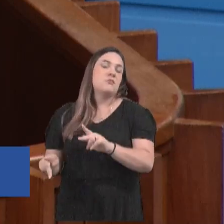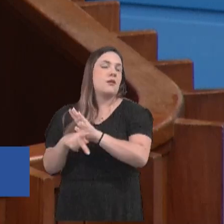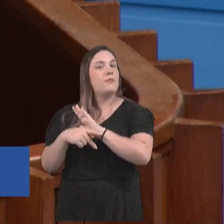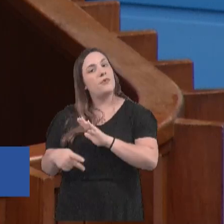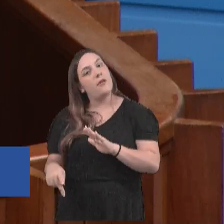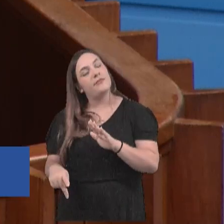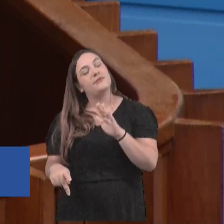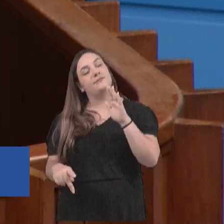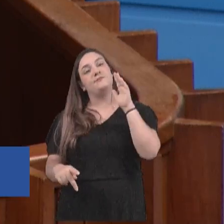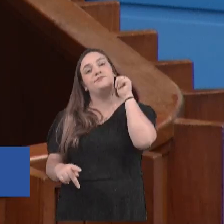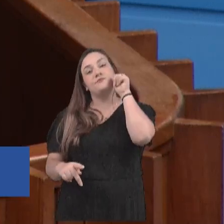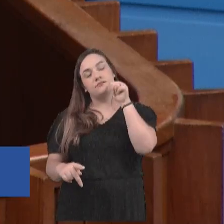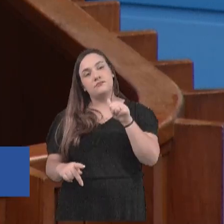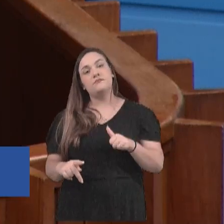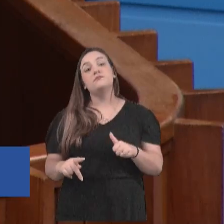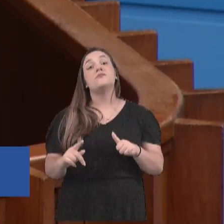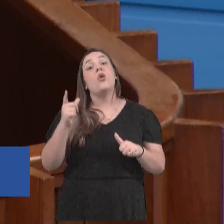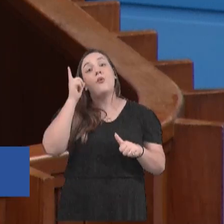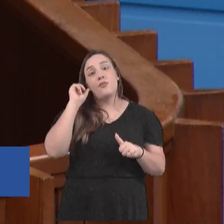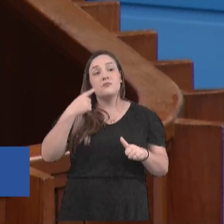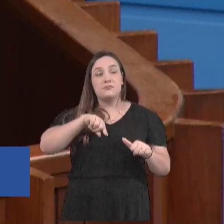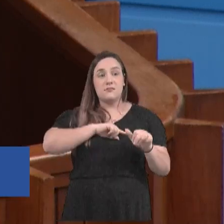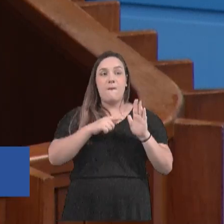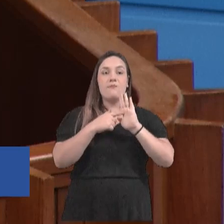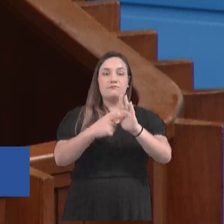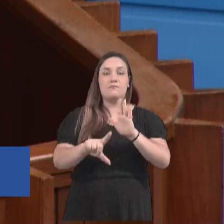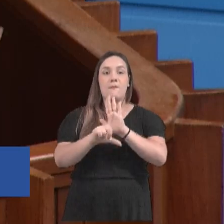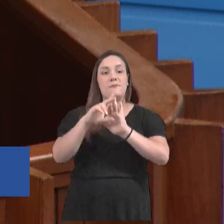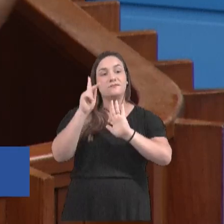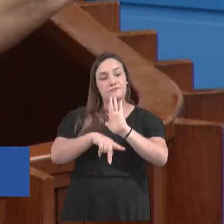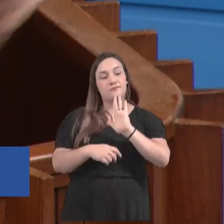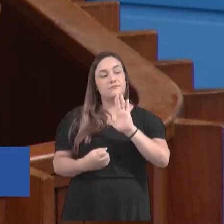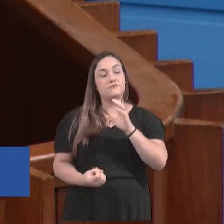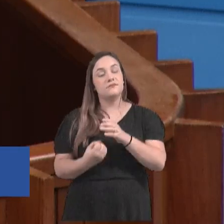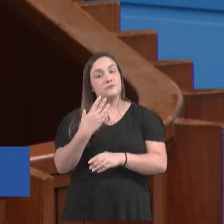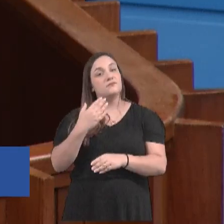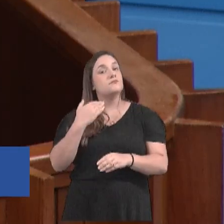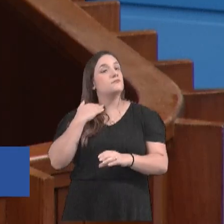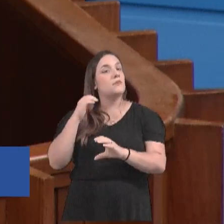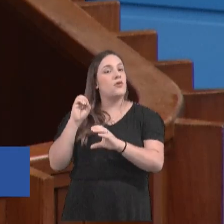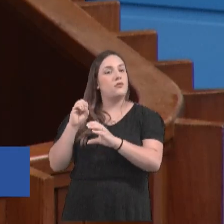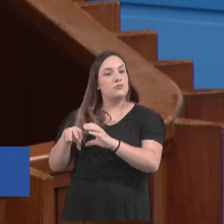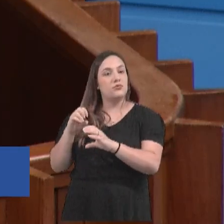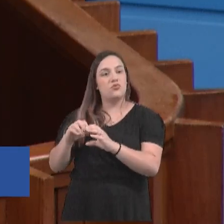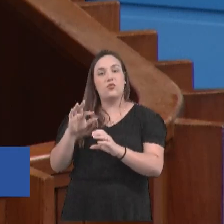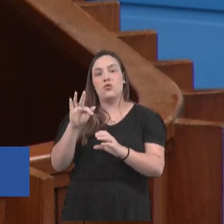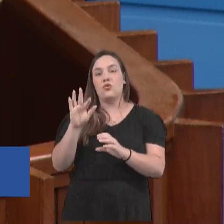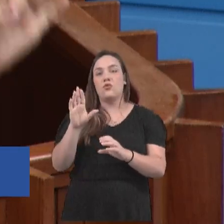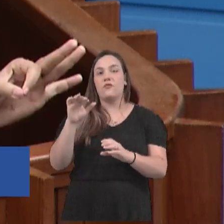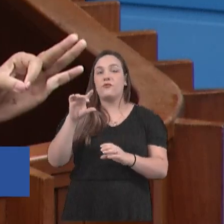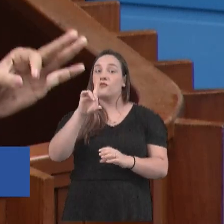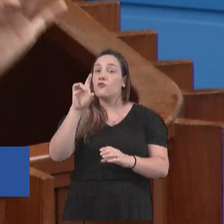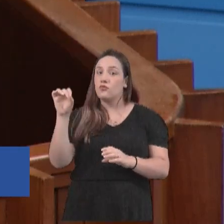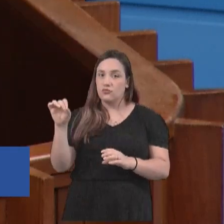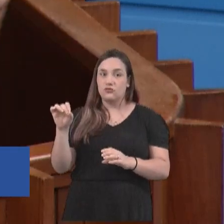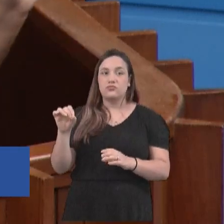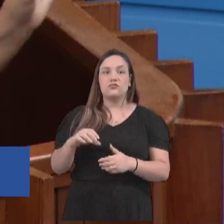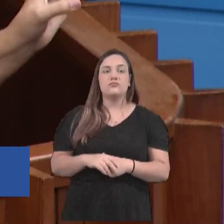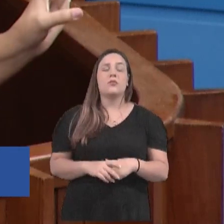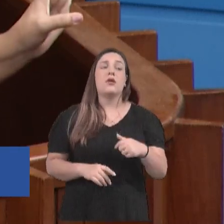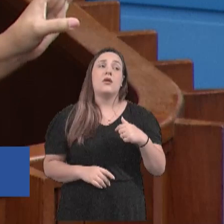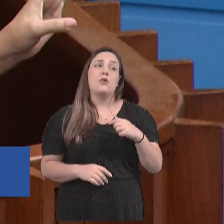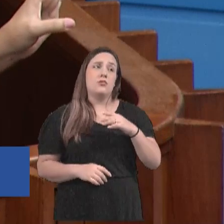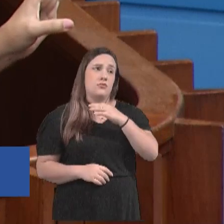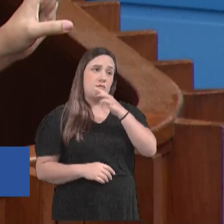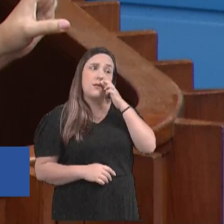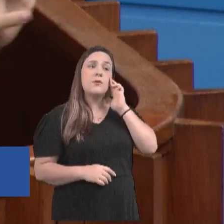apresentamos, inclusive, esse projeto de lei no intuito de criar um fundo e apresentamos para o governador na oportunidade, que disse para nós, dinheiro